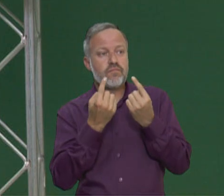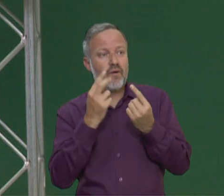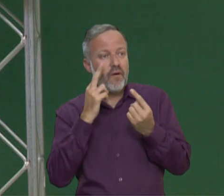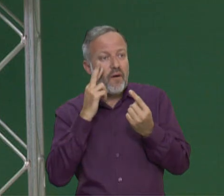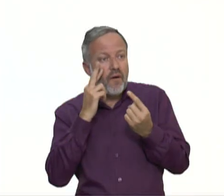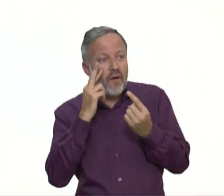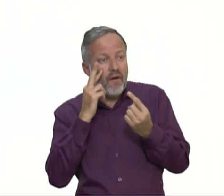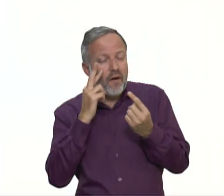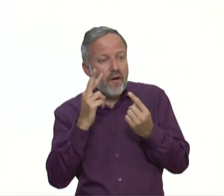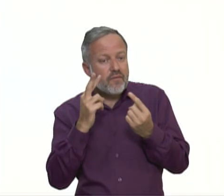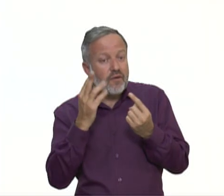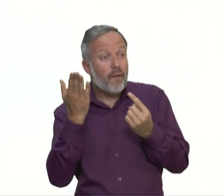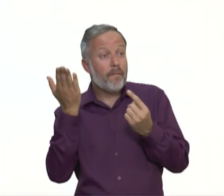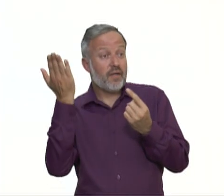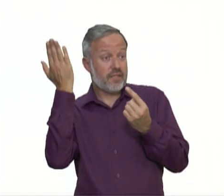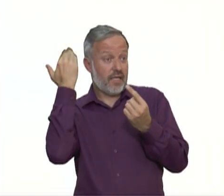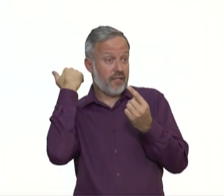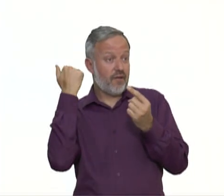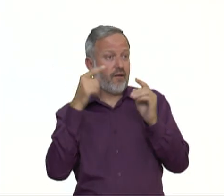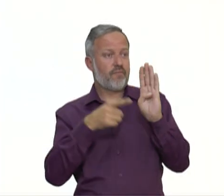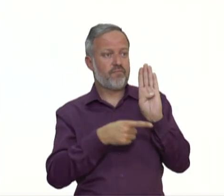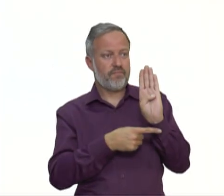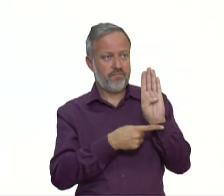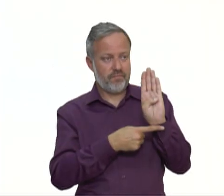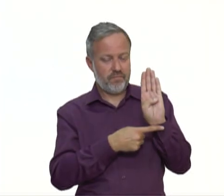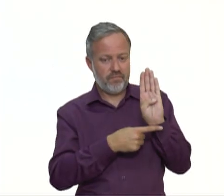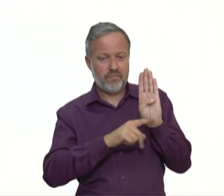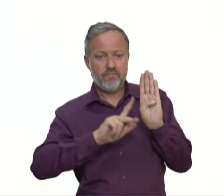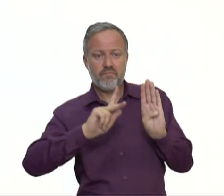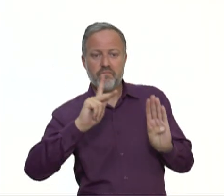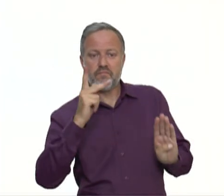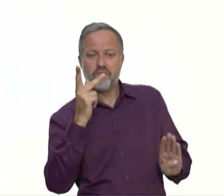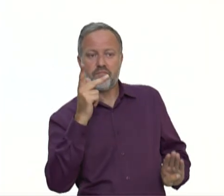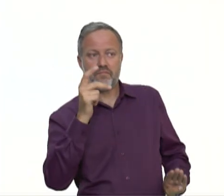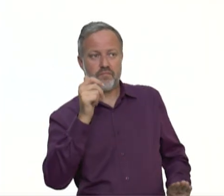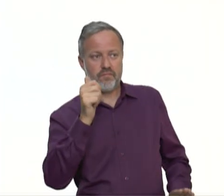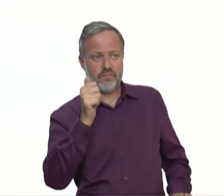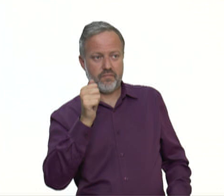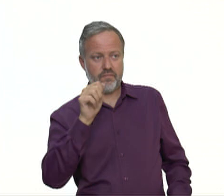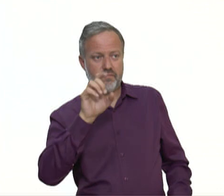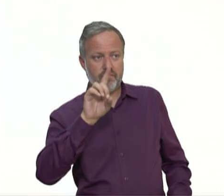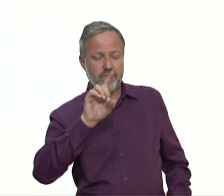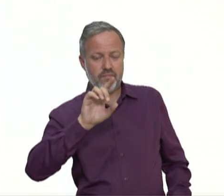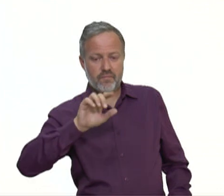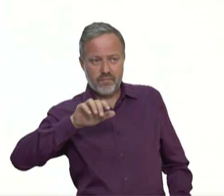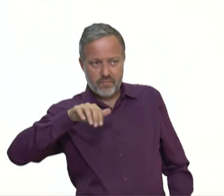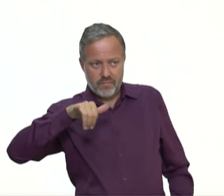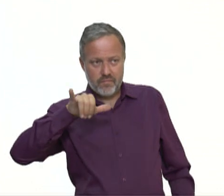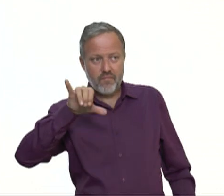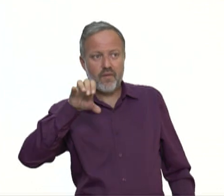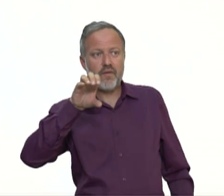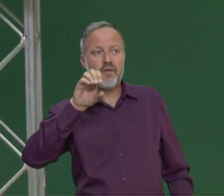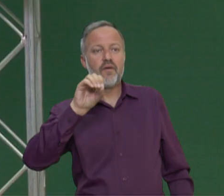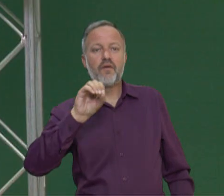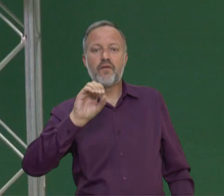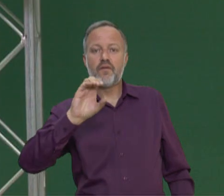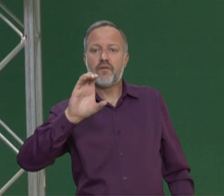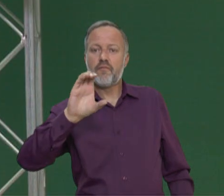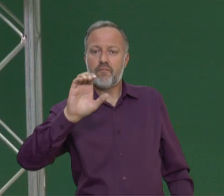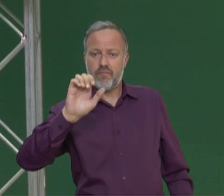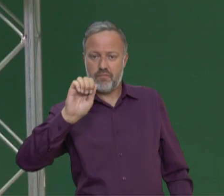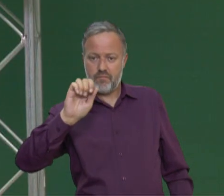passado. Então, a resposta é: Had you called the policeman before I came here? O